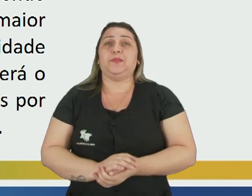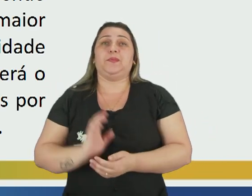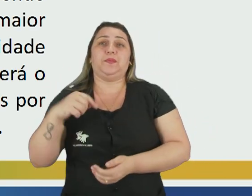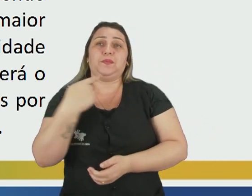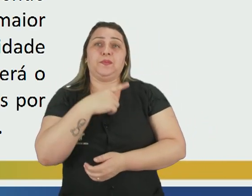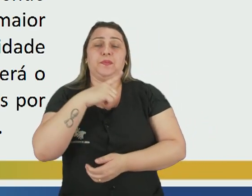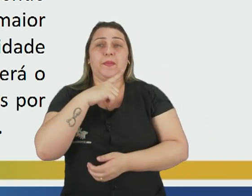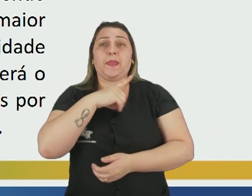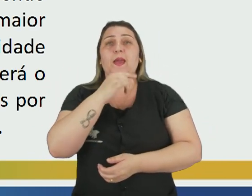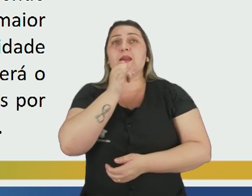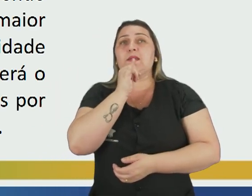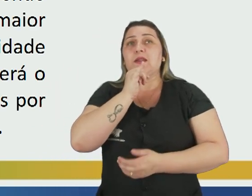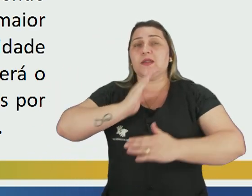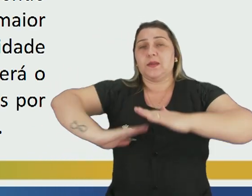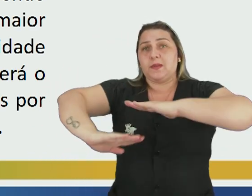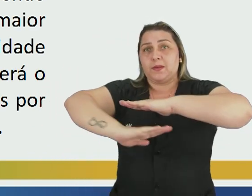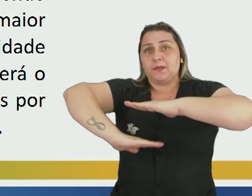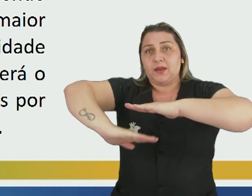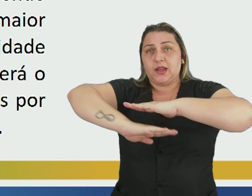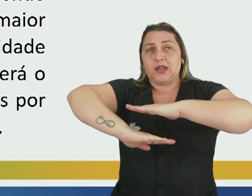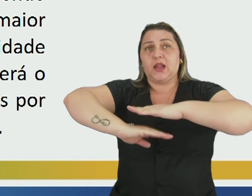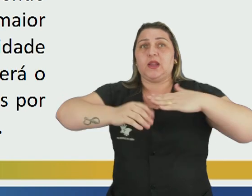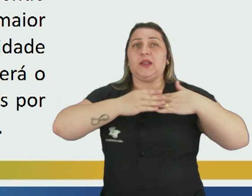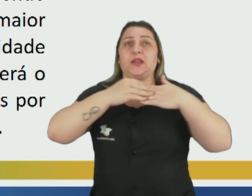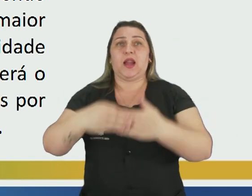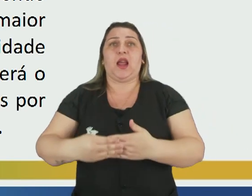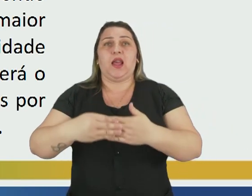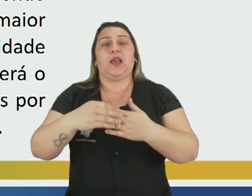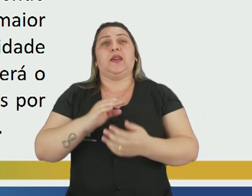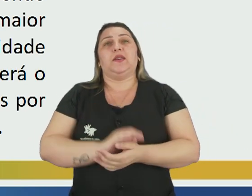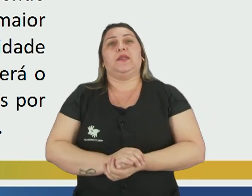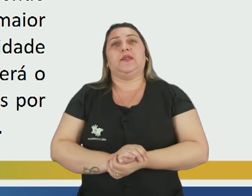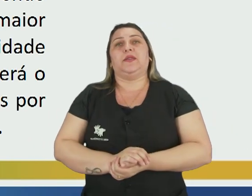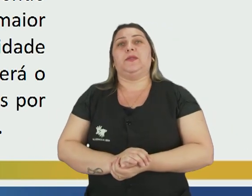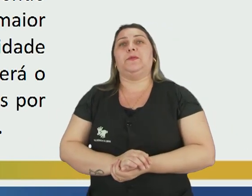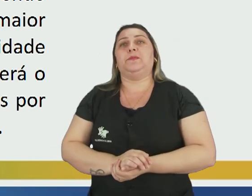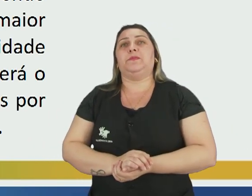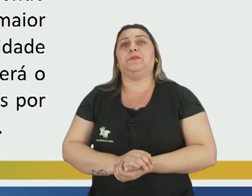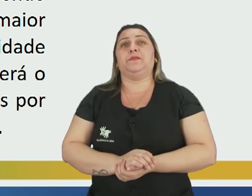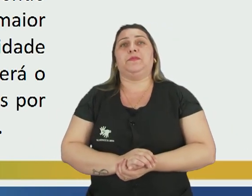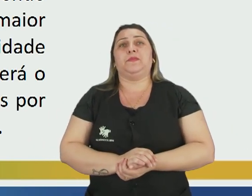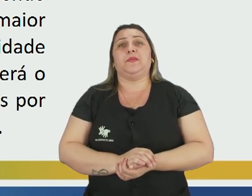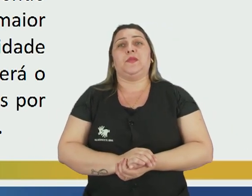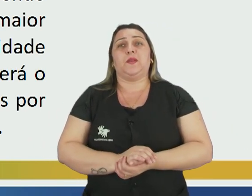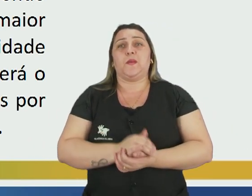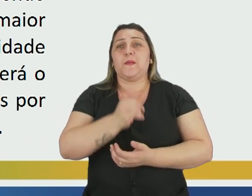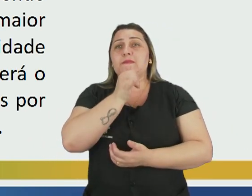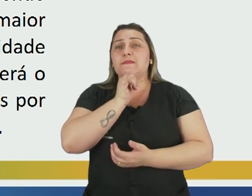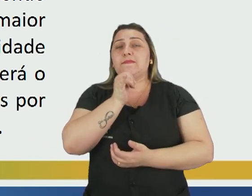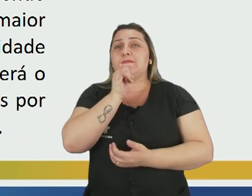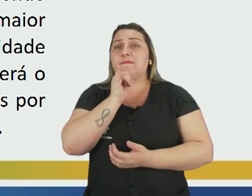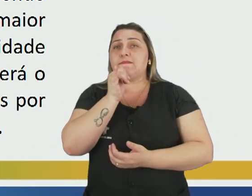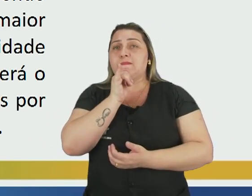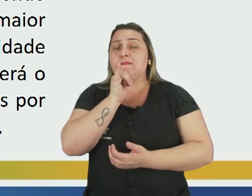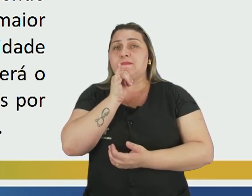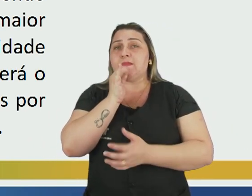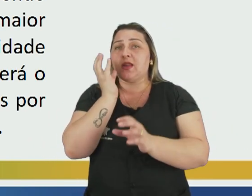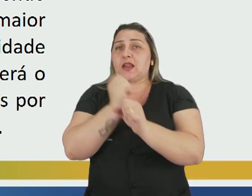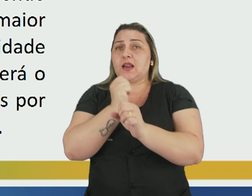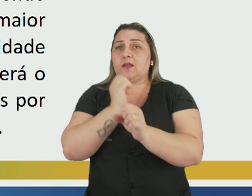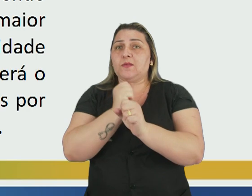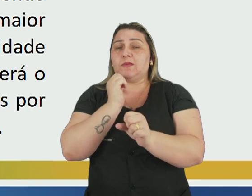gente tem um exemplo abaixo que traz exatamente uma exemplificação desse cálculo